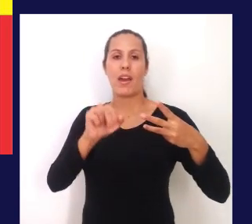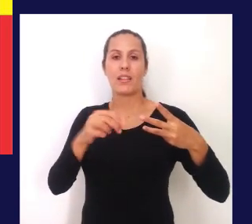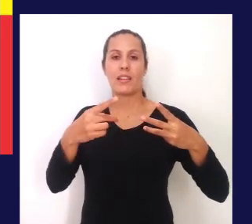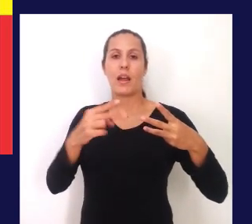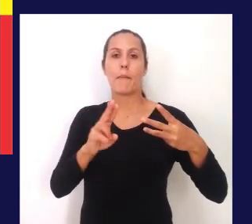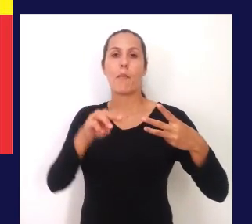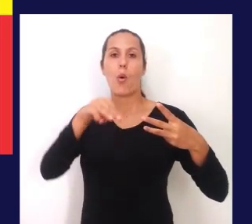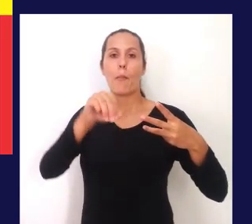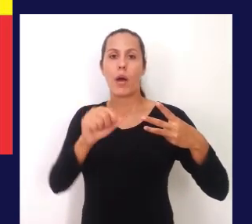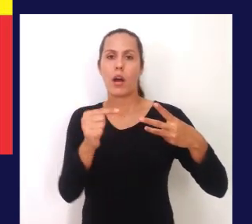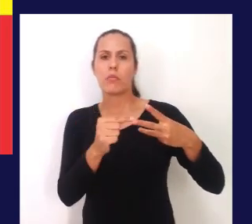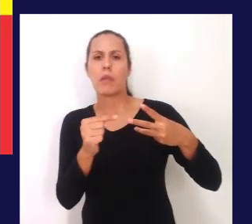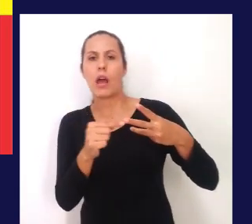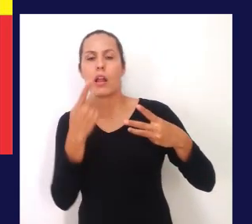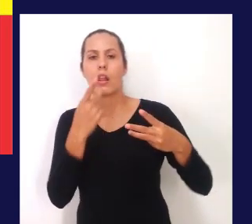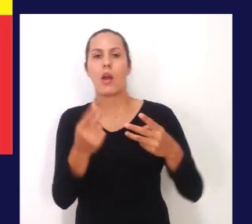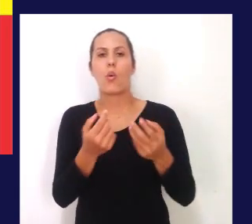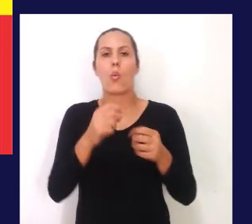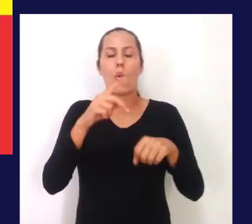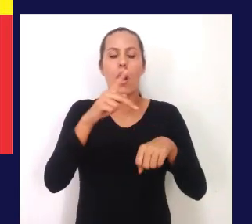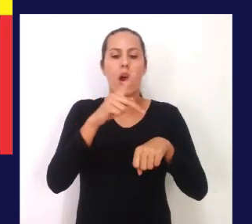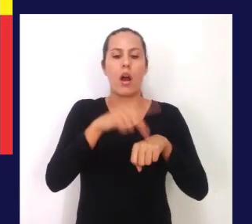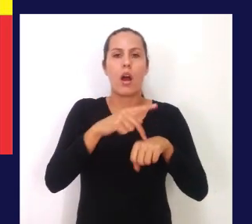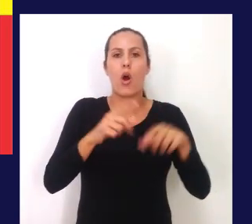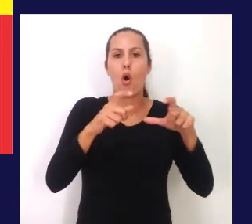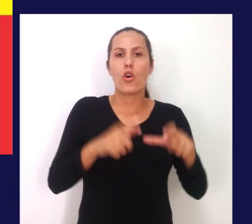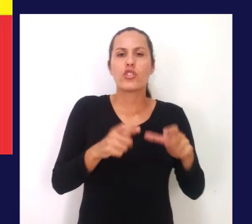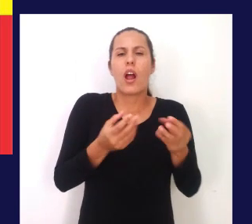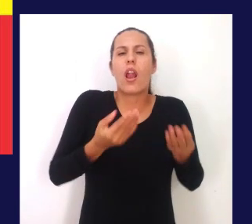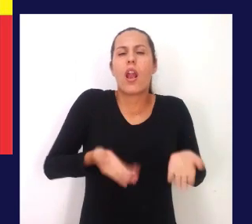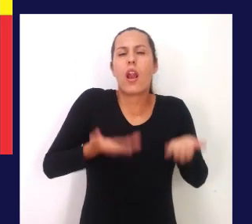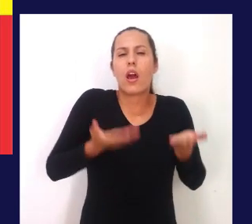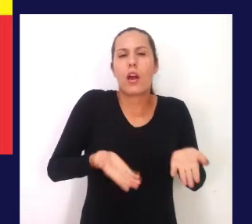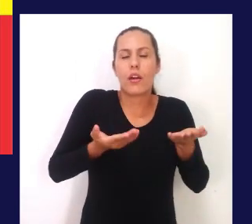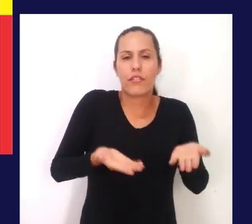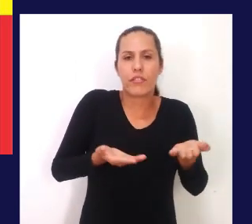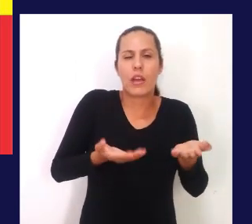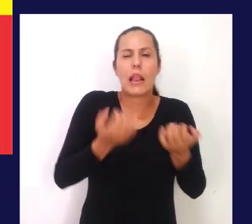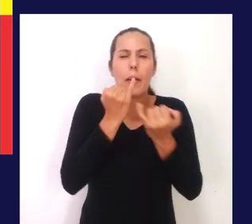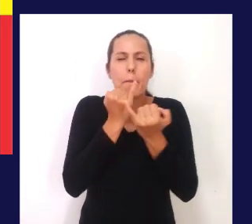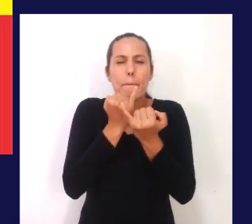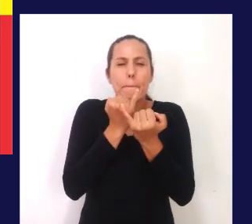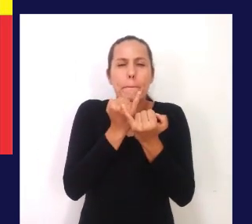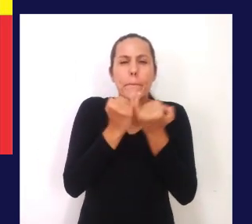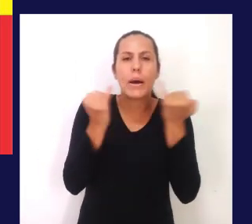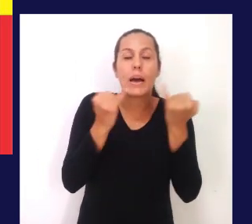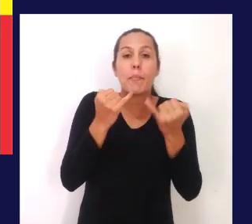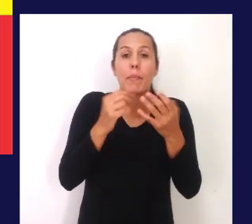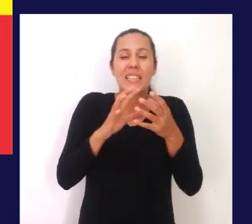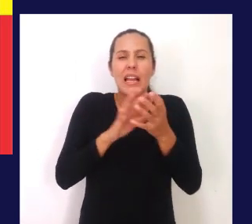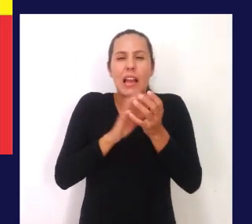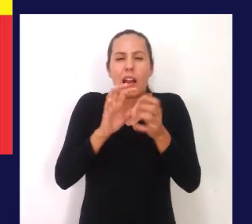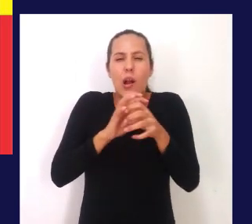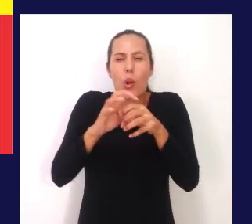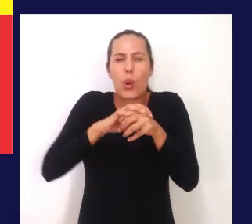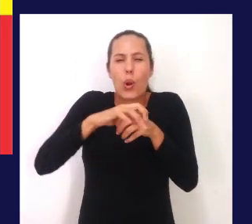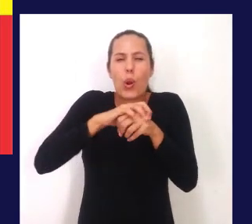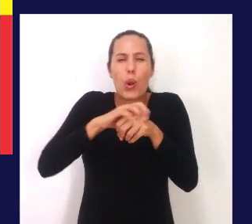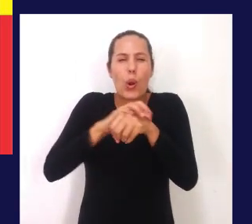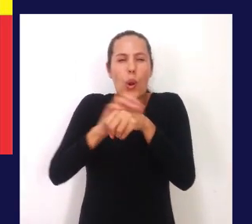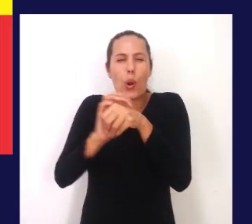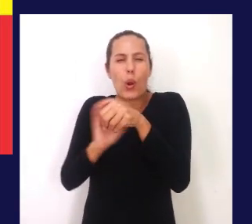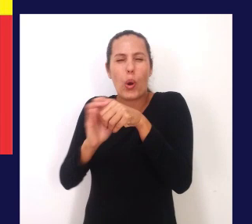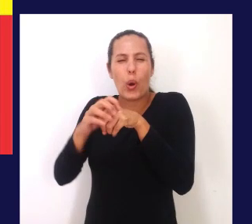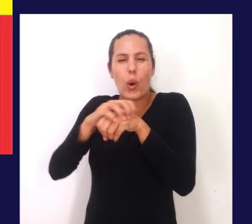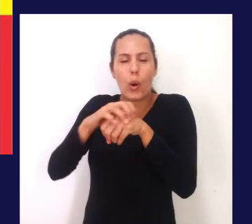de ser leve, ela é porosa. Ela vai lembrar uma esponja. Bora observar essa imagem? Nessa imagem